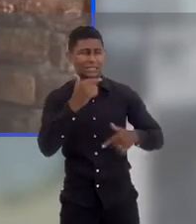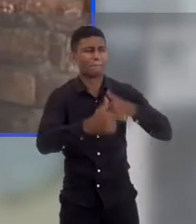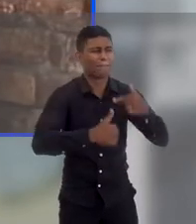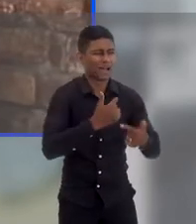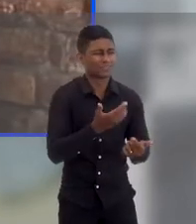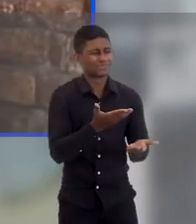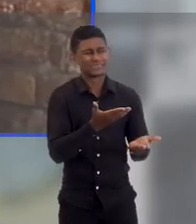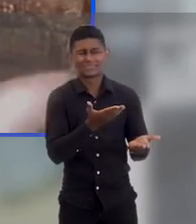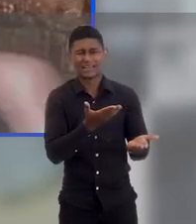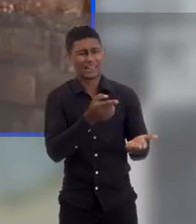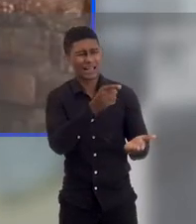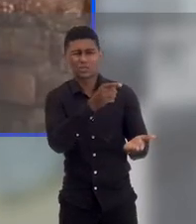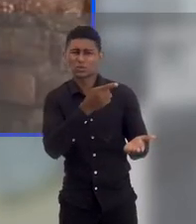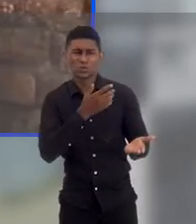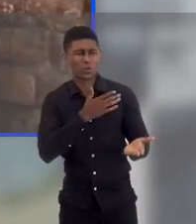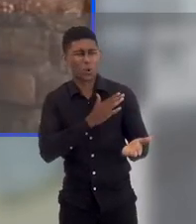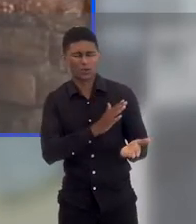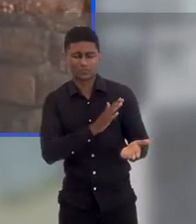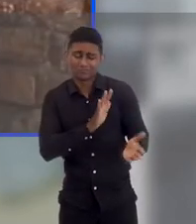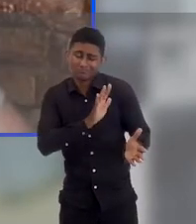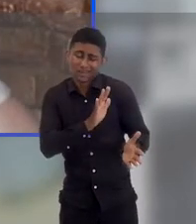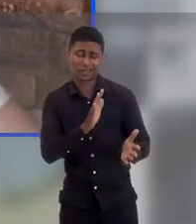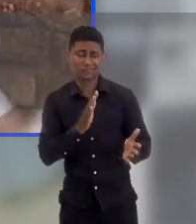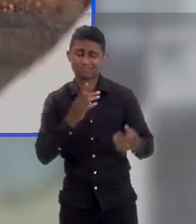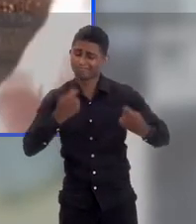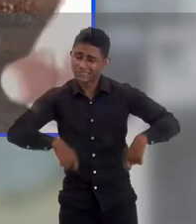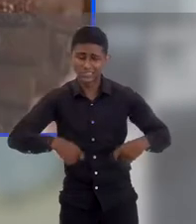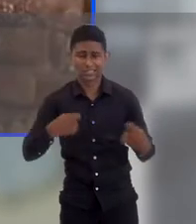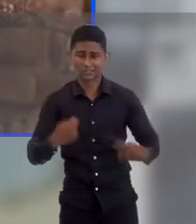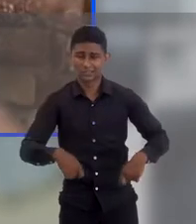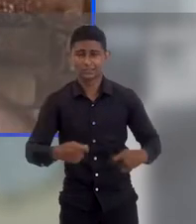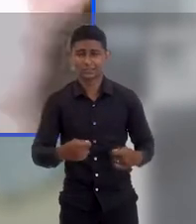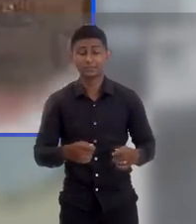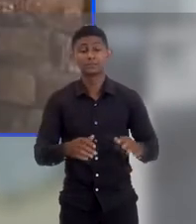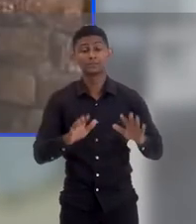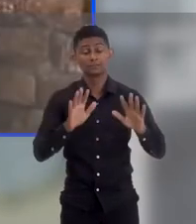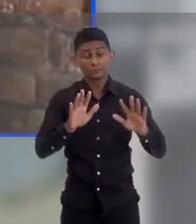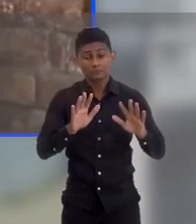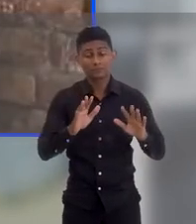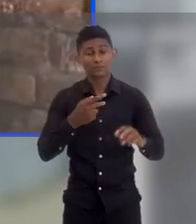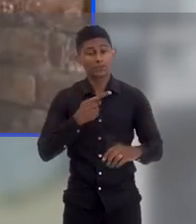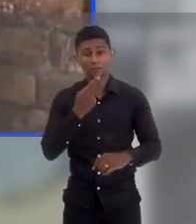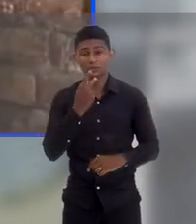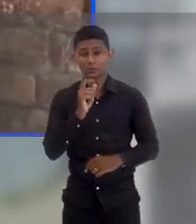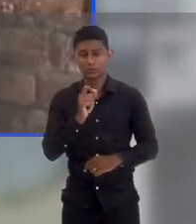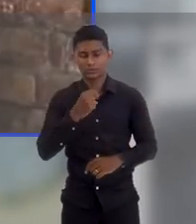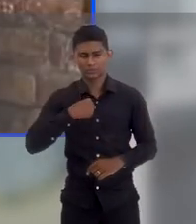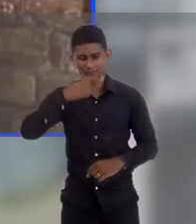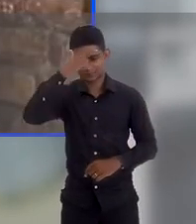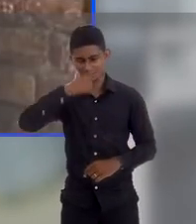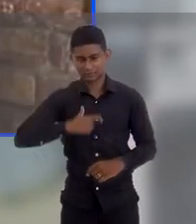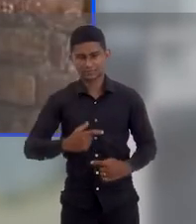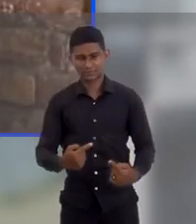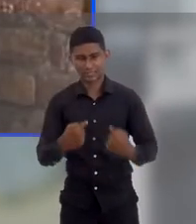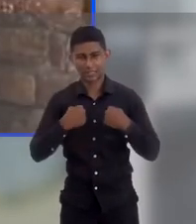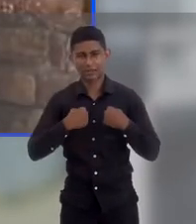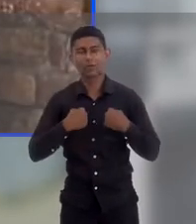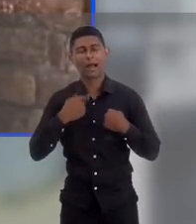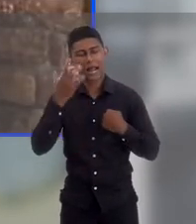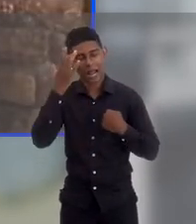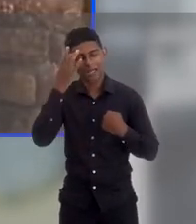que normalmente a gente não quer, não está afim naquela hora, mas assim, de grosso modo, eu sou um cara que tem